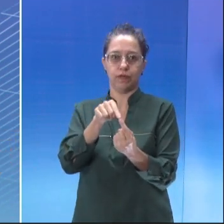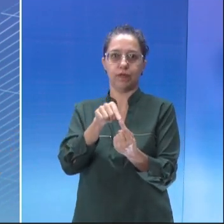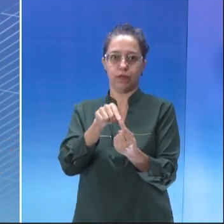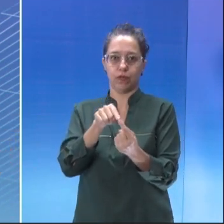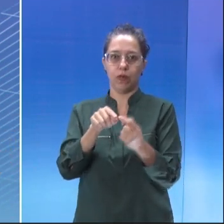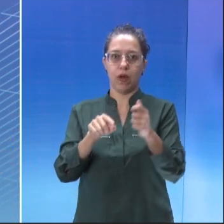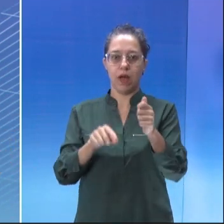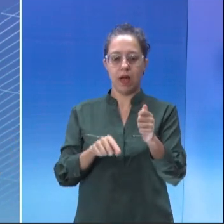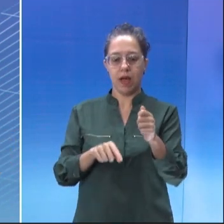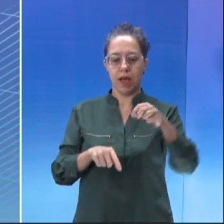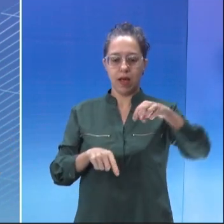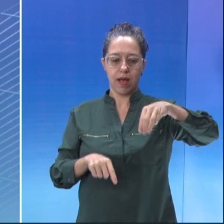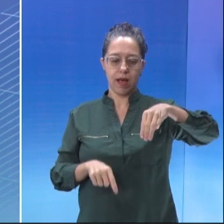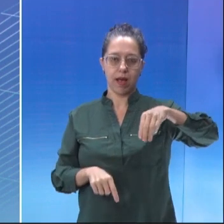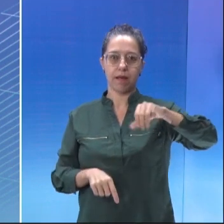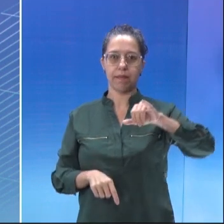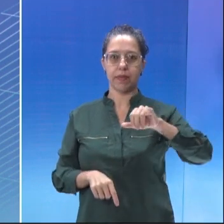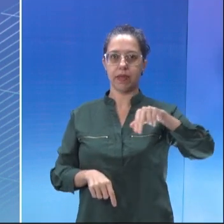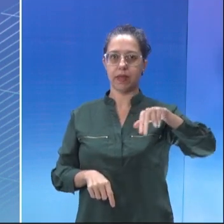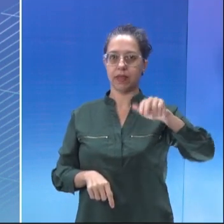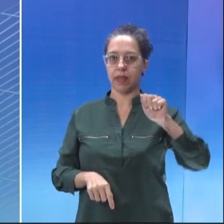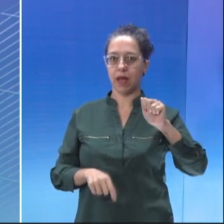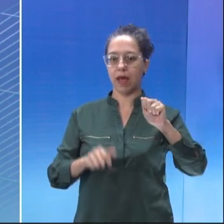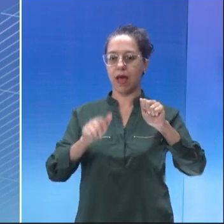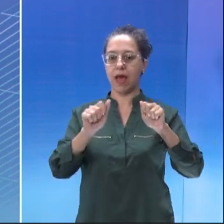e outra função chamada ácidos